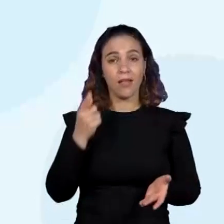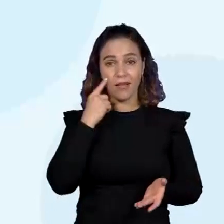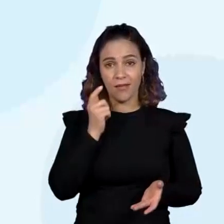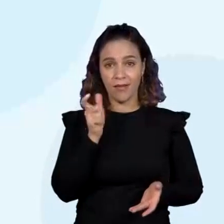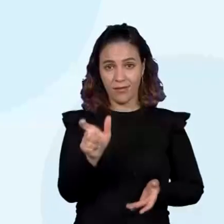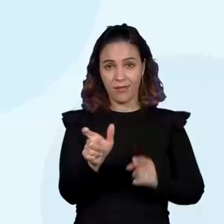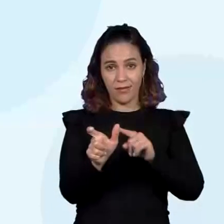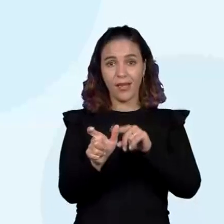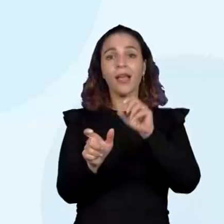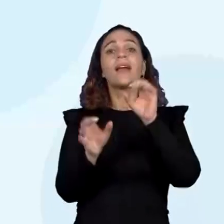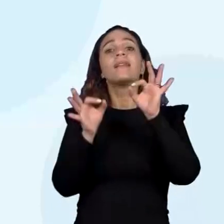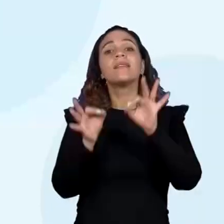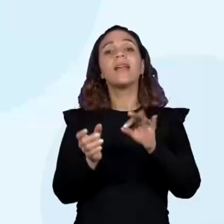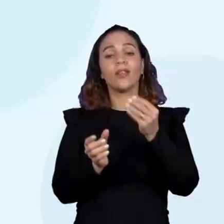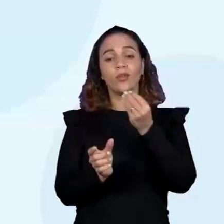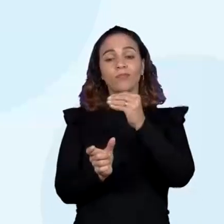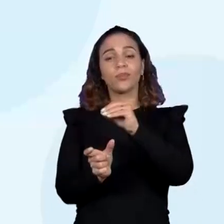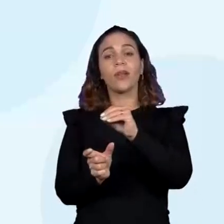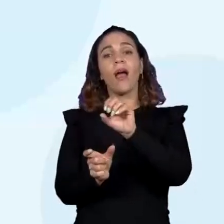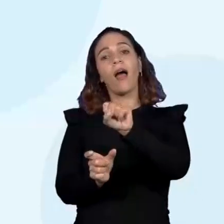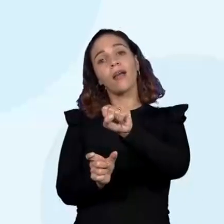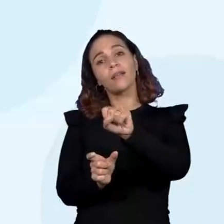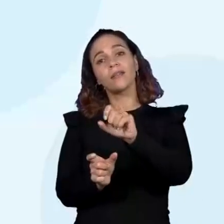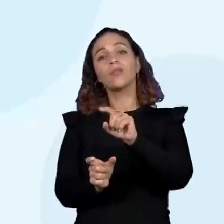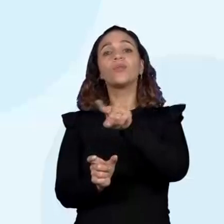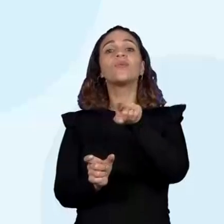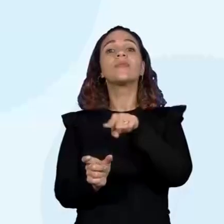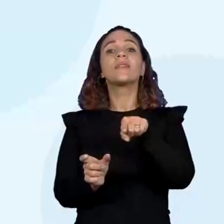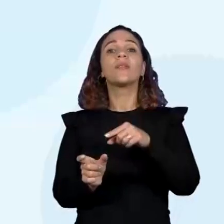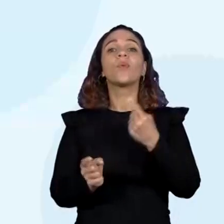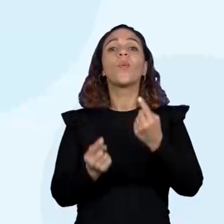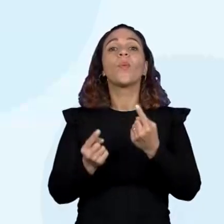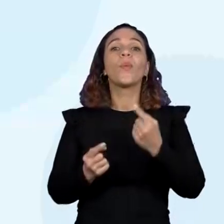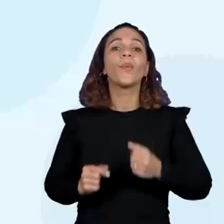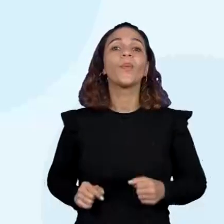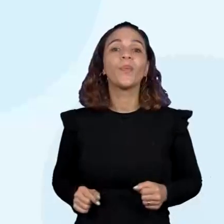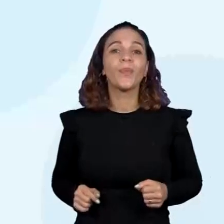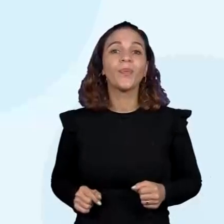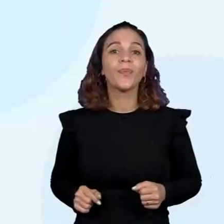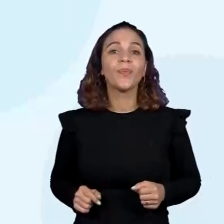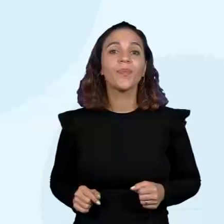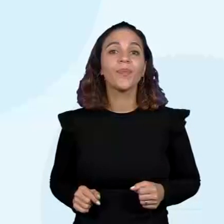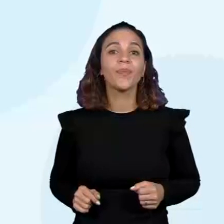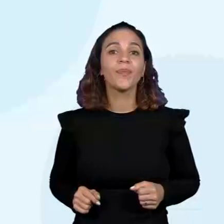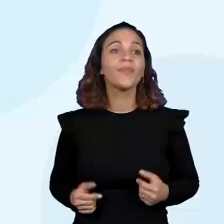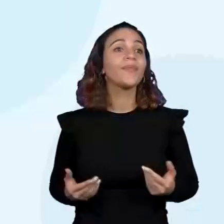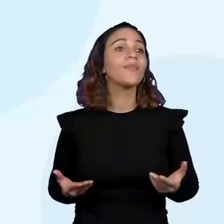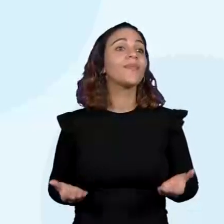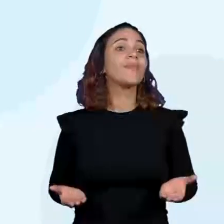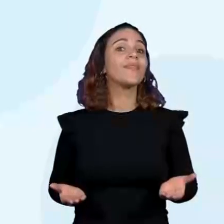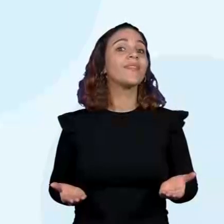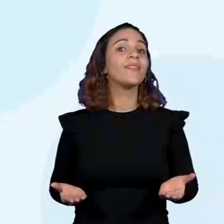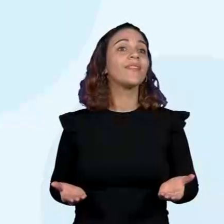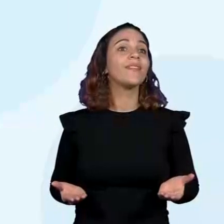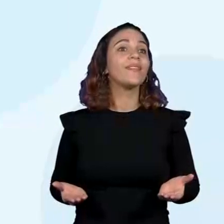com S? Se é da origem, eu tenho